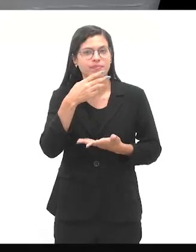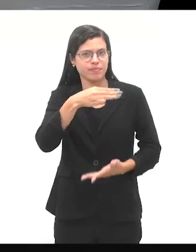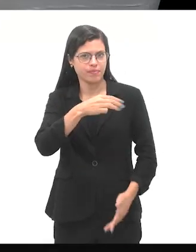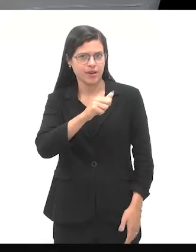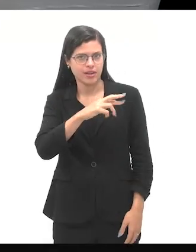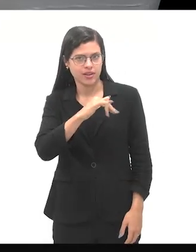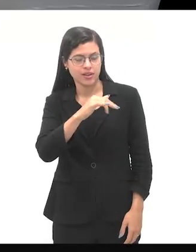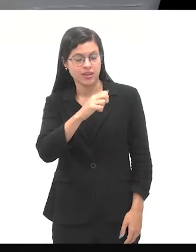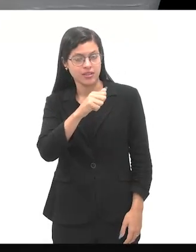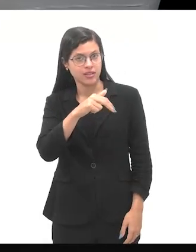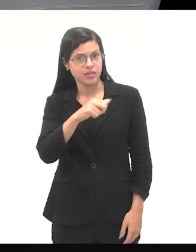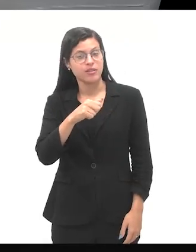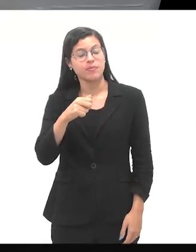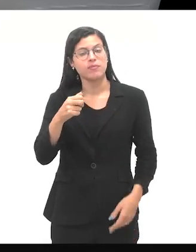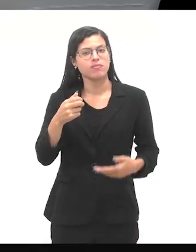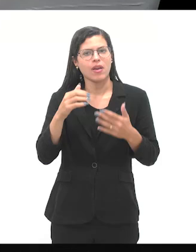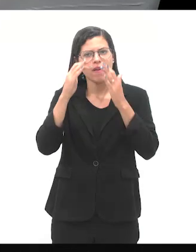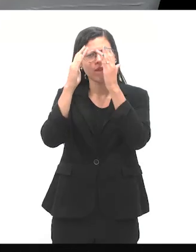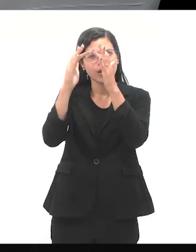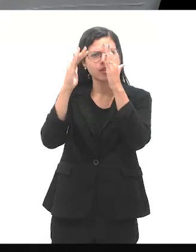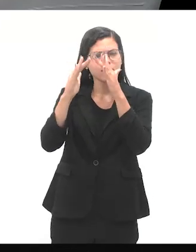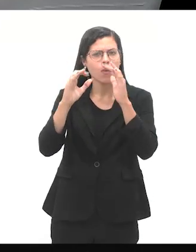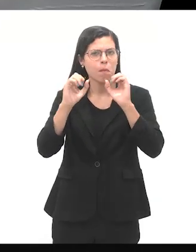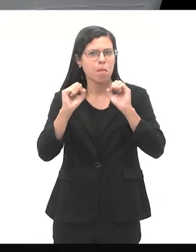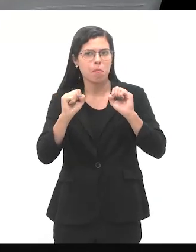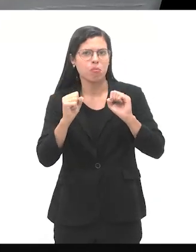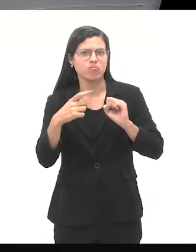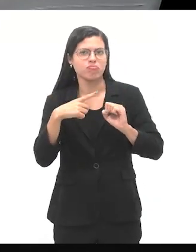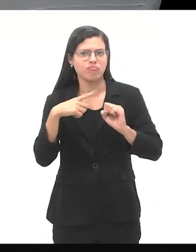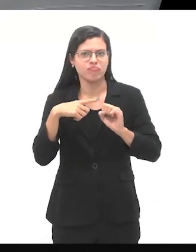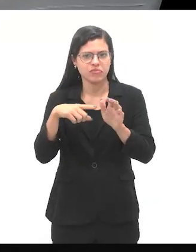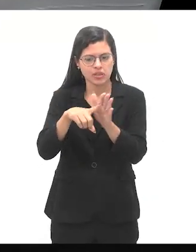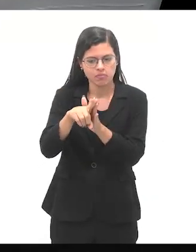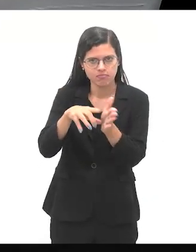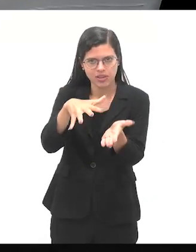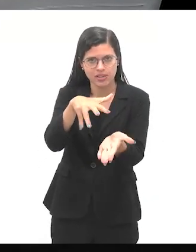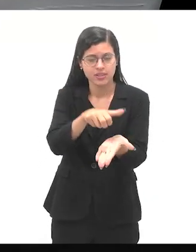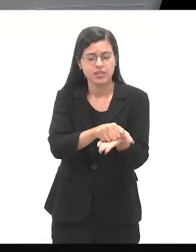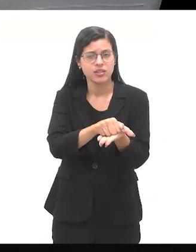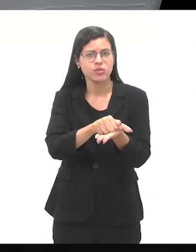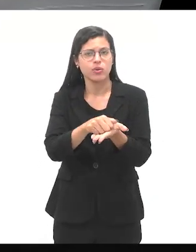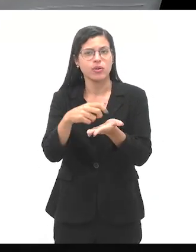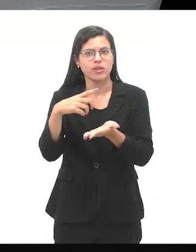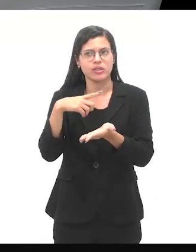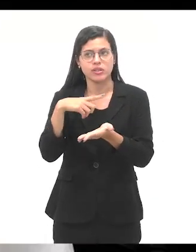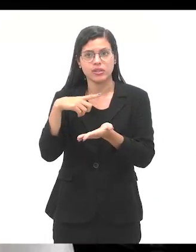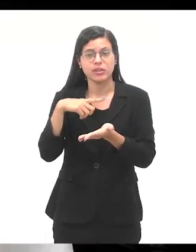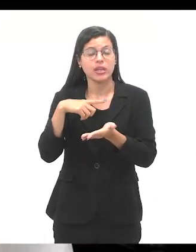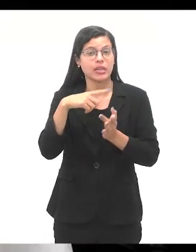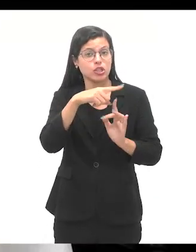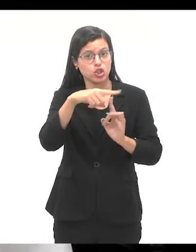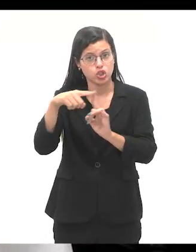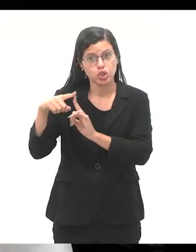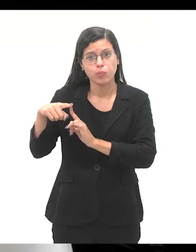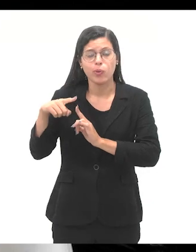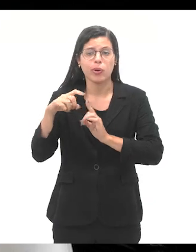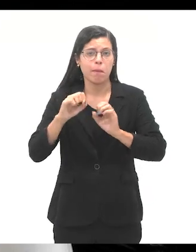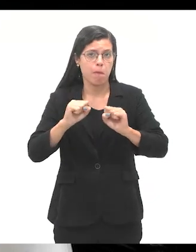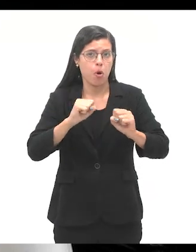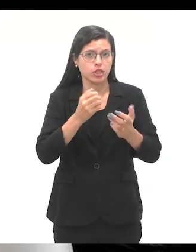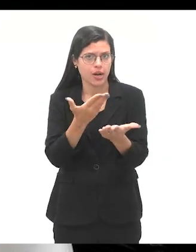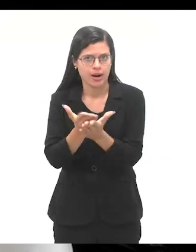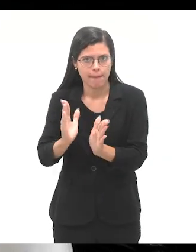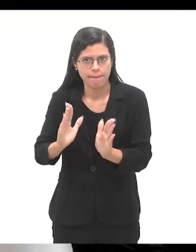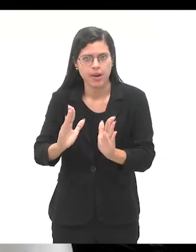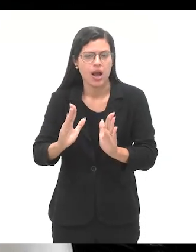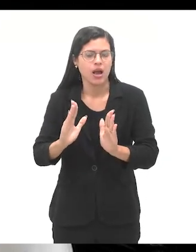que reflexões a gente pode tirar a partir desse catálogo, né? A gente tem, por exemplo, espécies ameaçadas, a